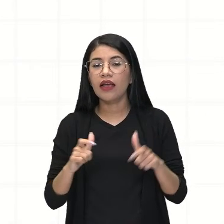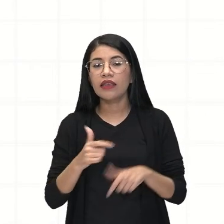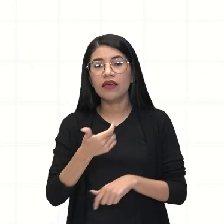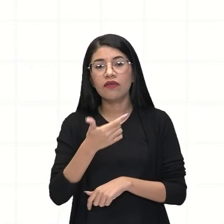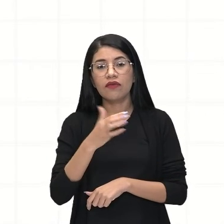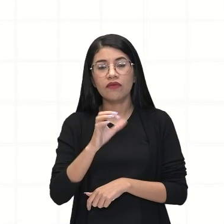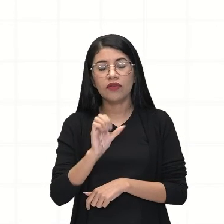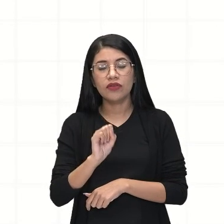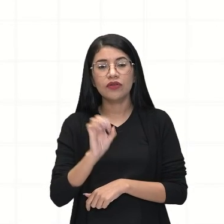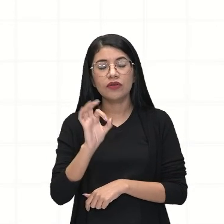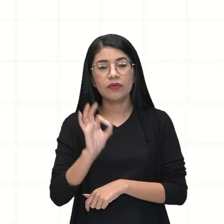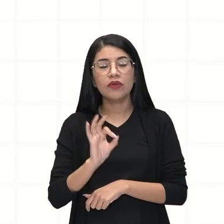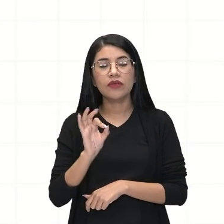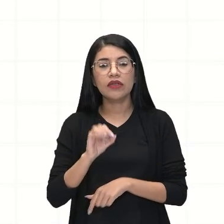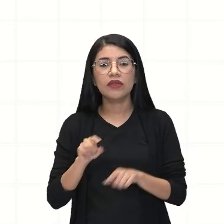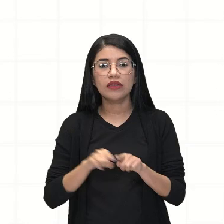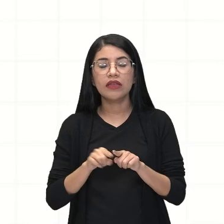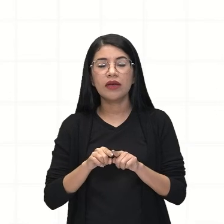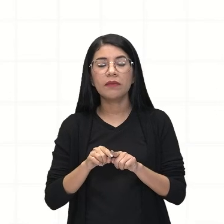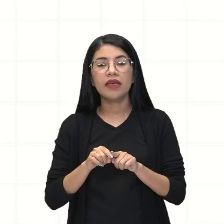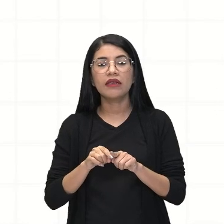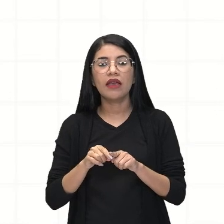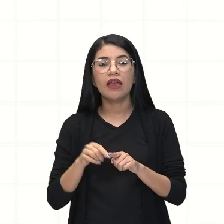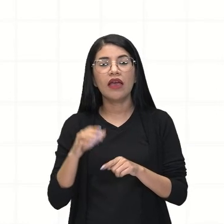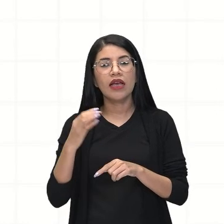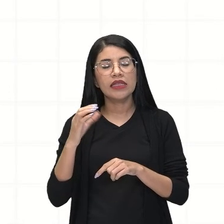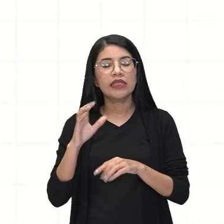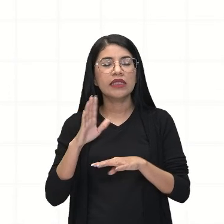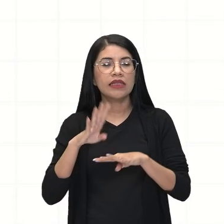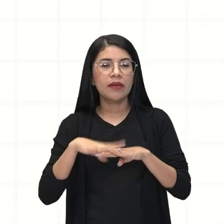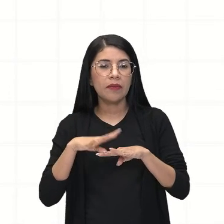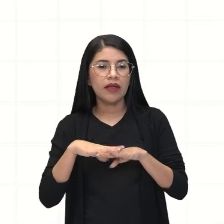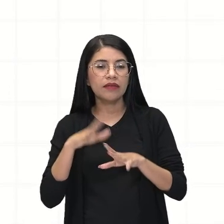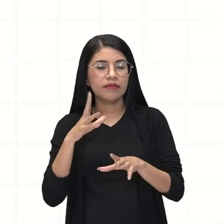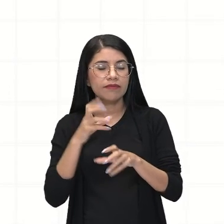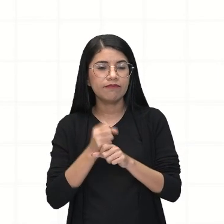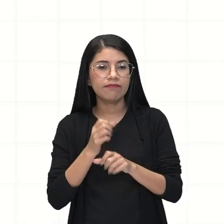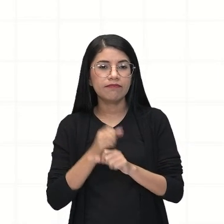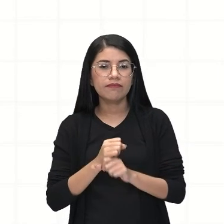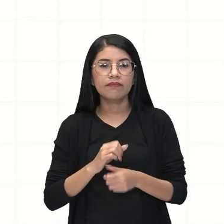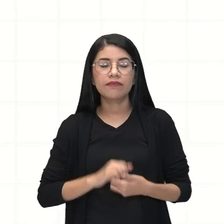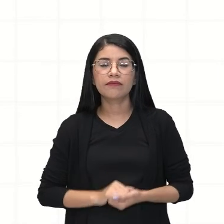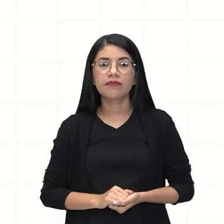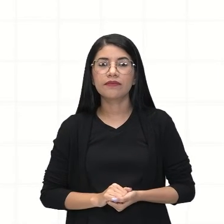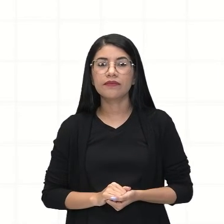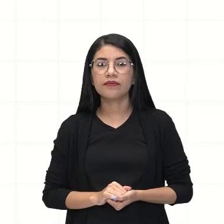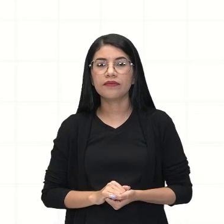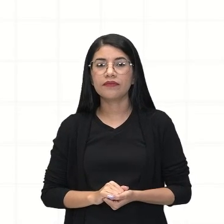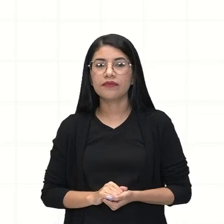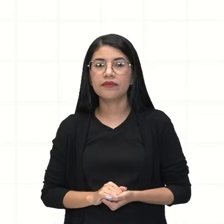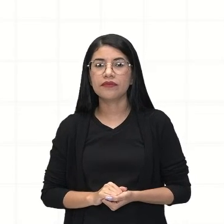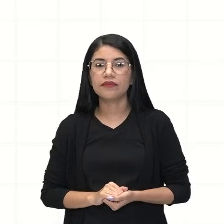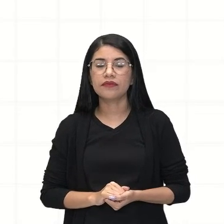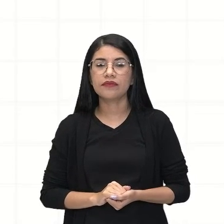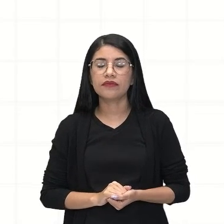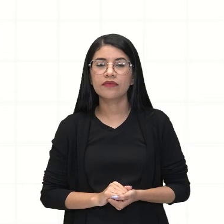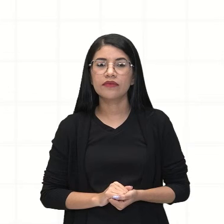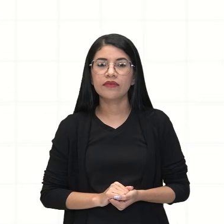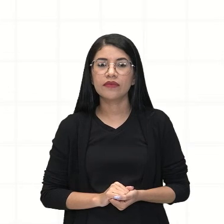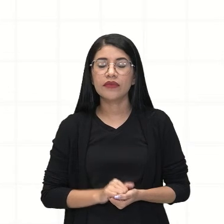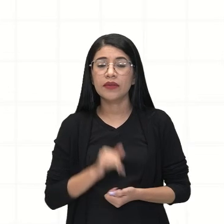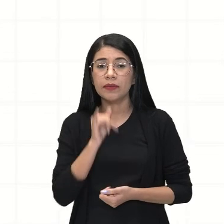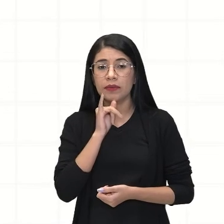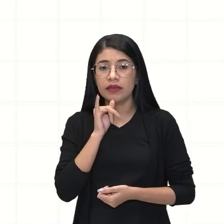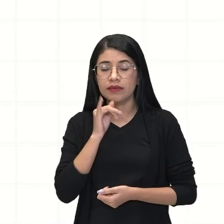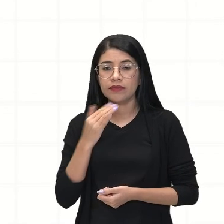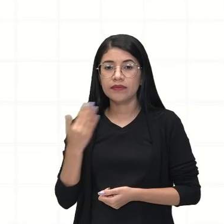também vai ser as ciências exatas, que é a área mais procurada, certo? Então, esse exemplo